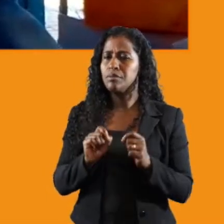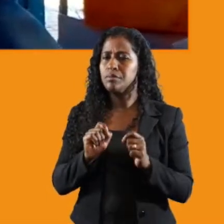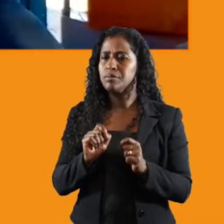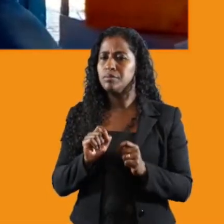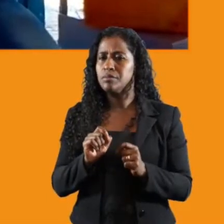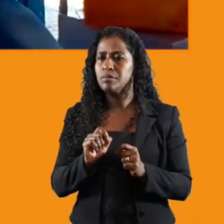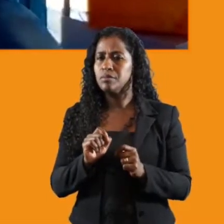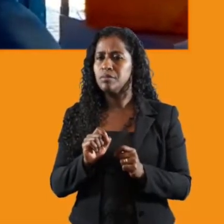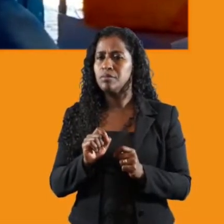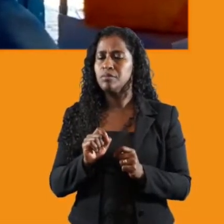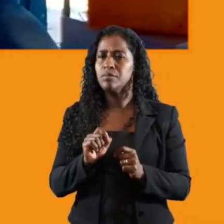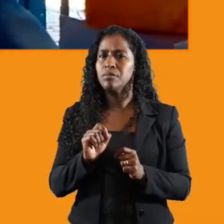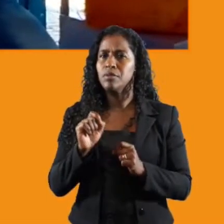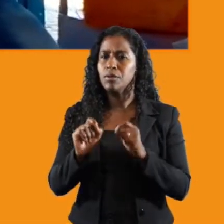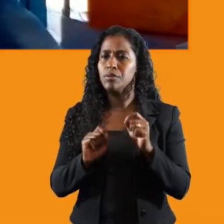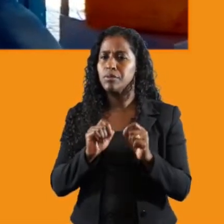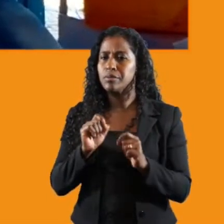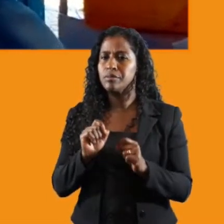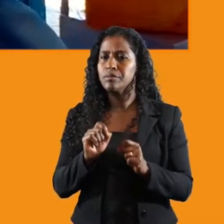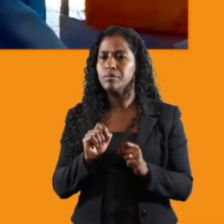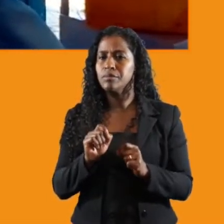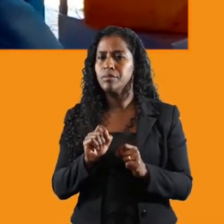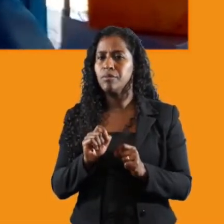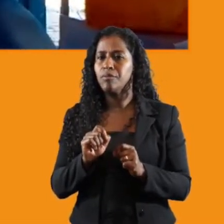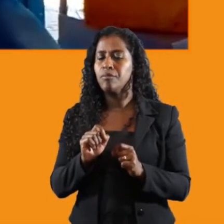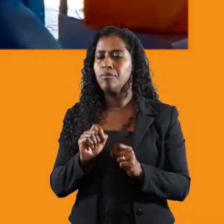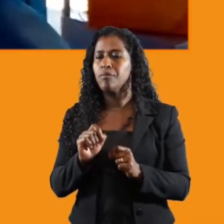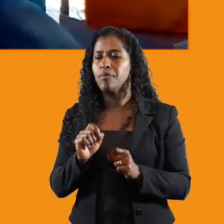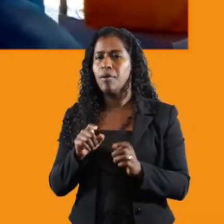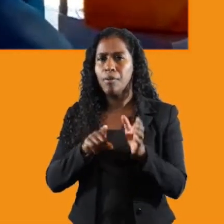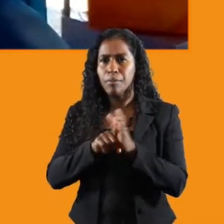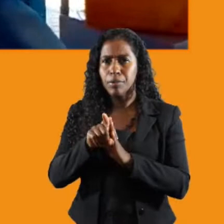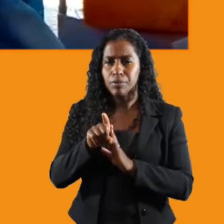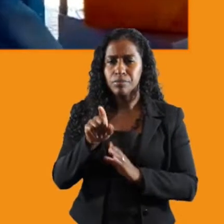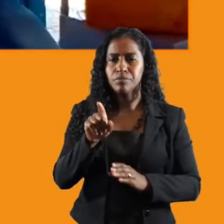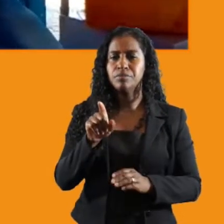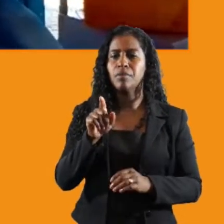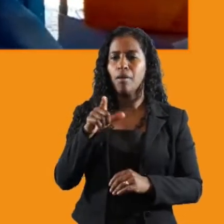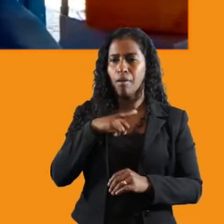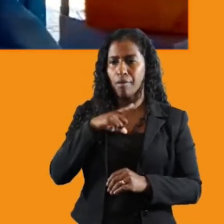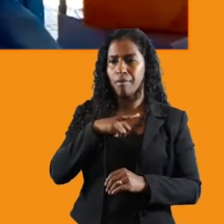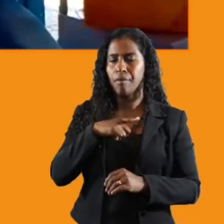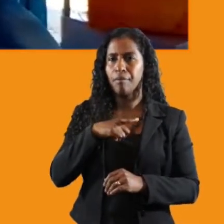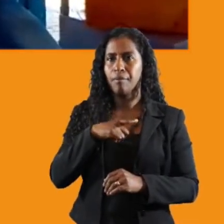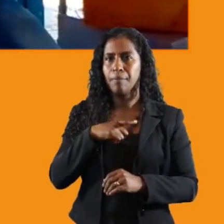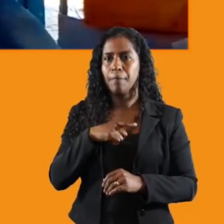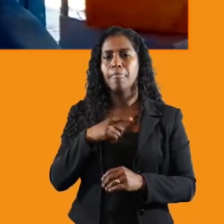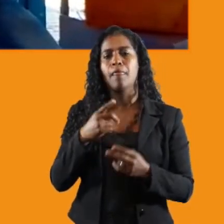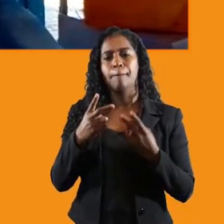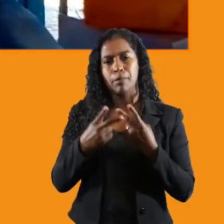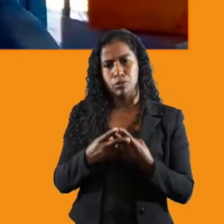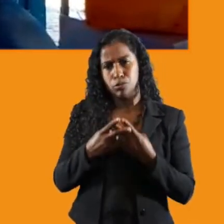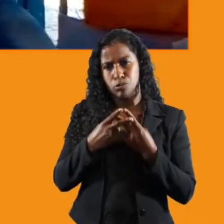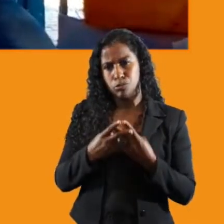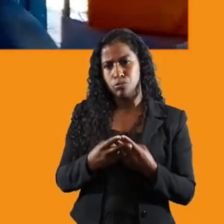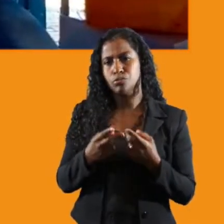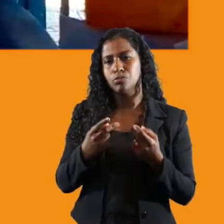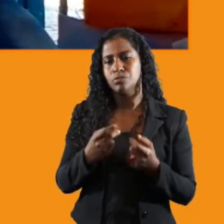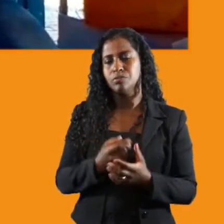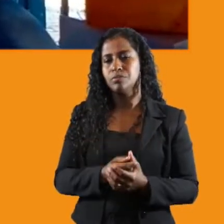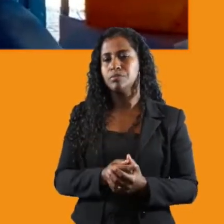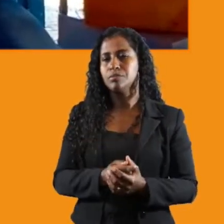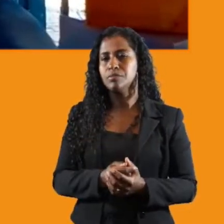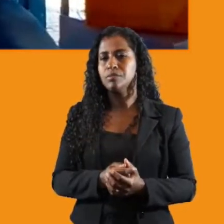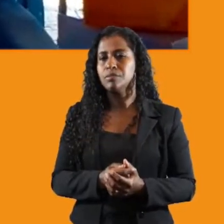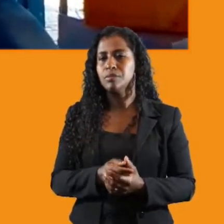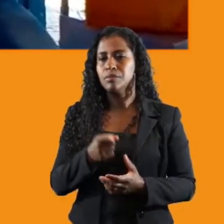beira o brilhantismo. Tá? As perguntas vão ser bem inúteis agora, talvez, tá? Mas tenham paciência comigo. Vamos lá. Gostei da